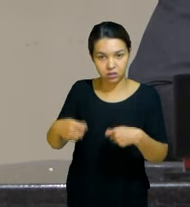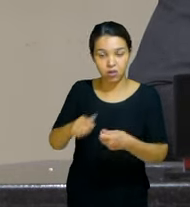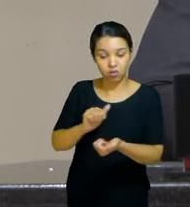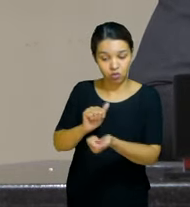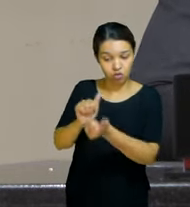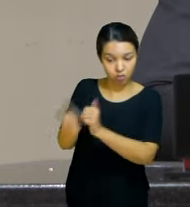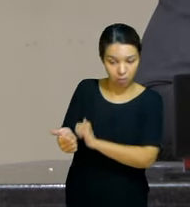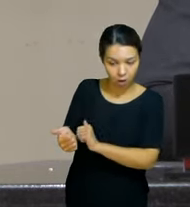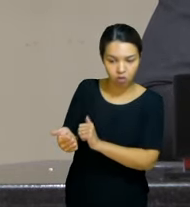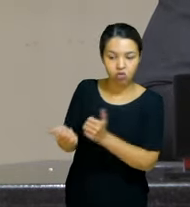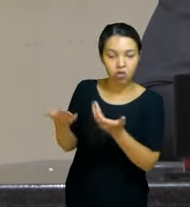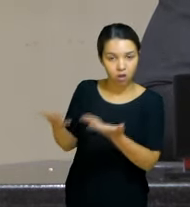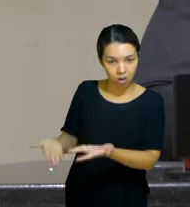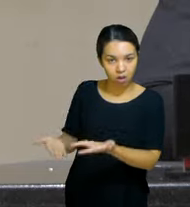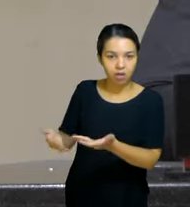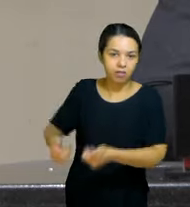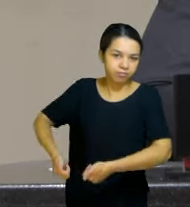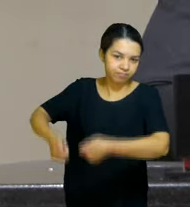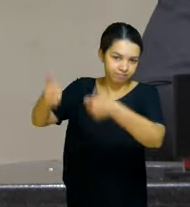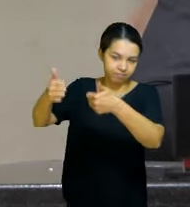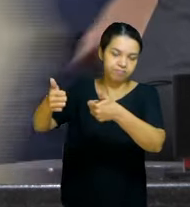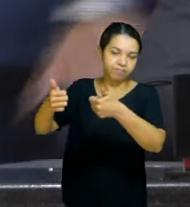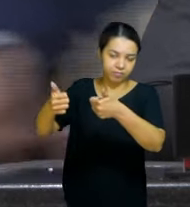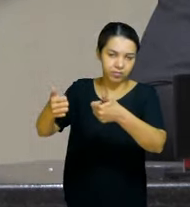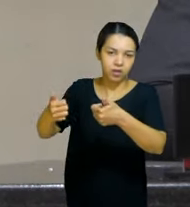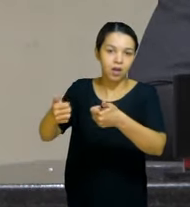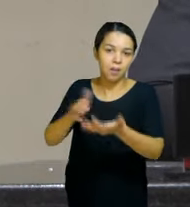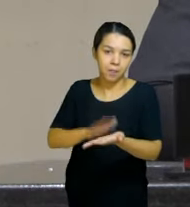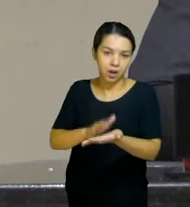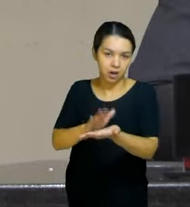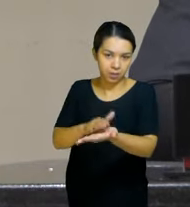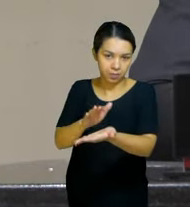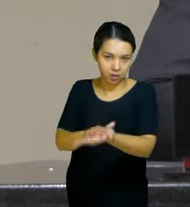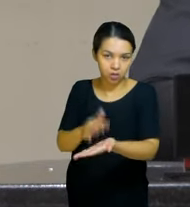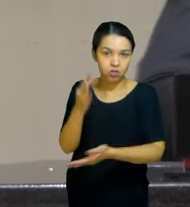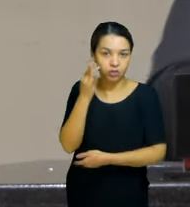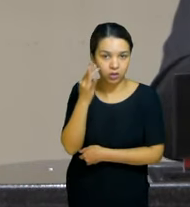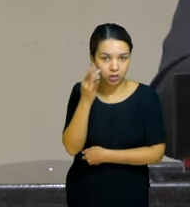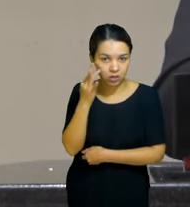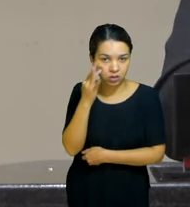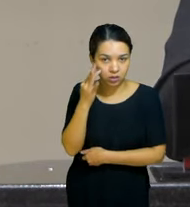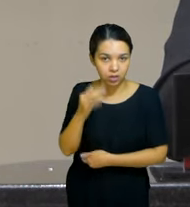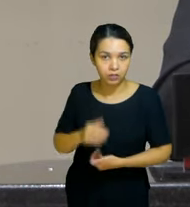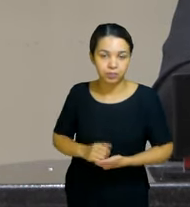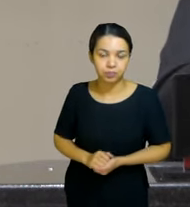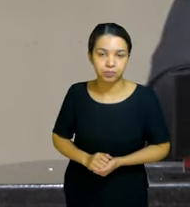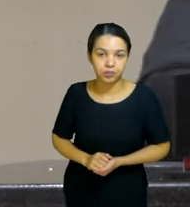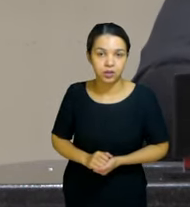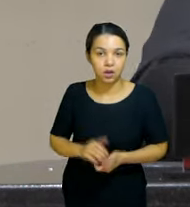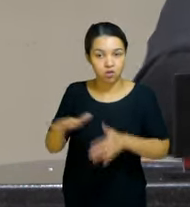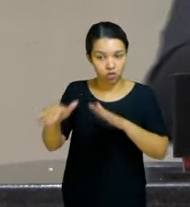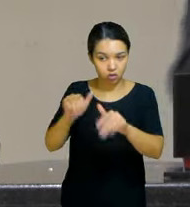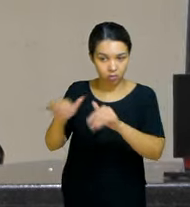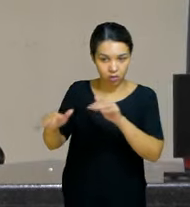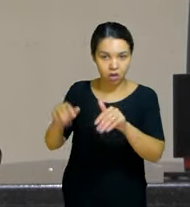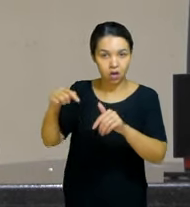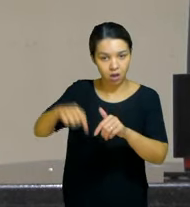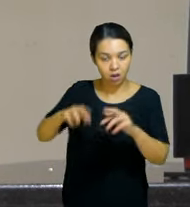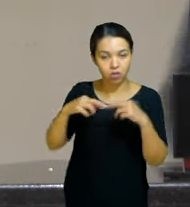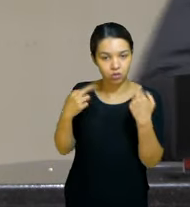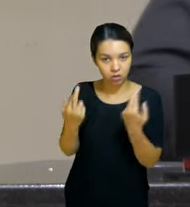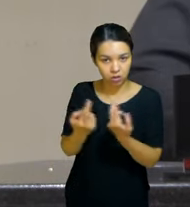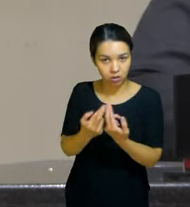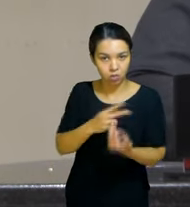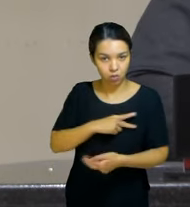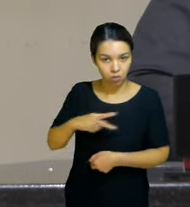grande vencedor de tudo isso. Parabéns ao Fernando pela convocação dessa audiência pública, aos deputados que aqui